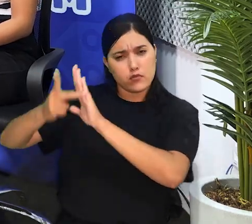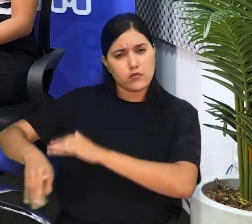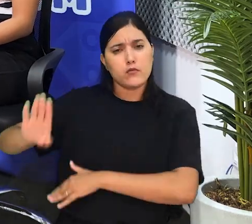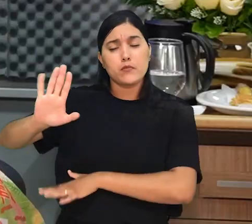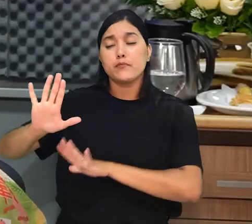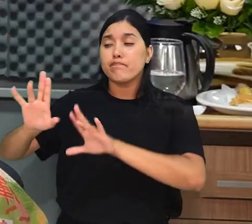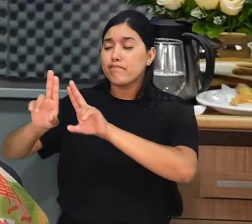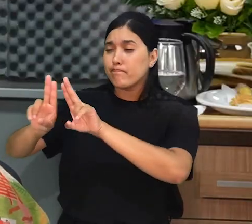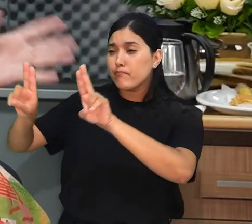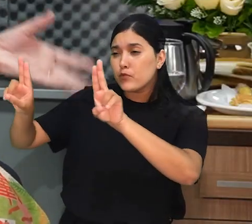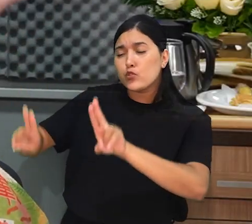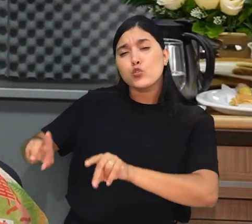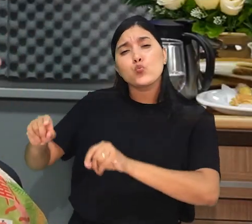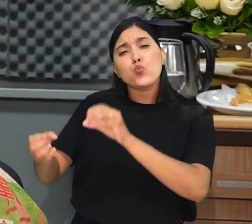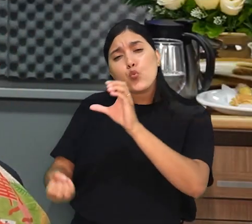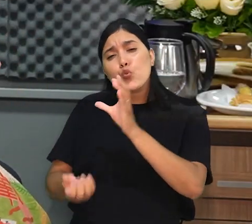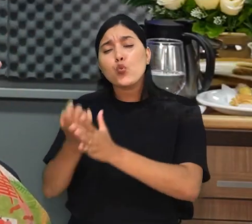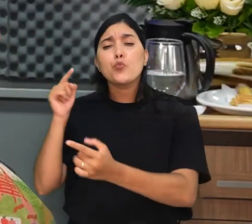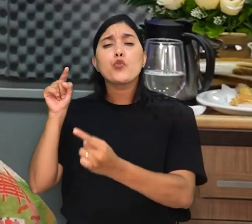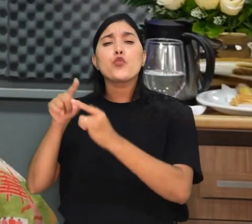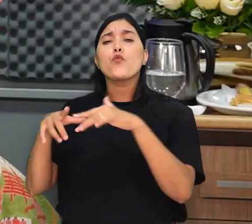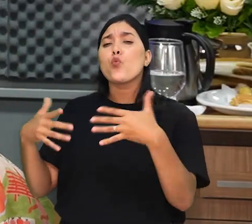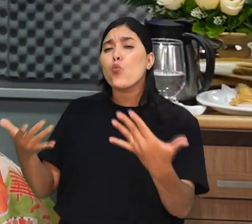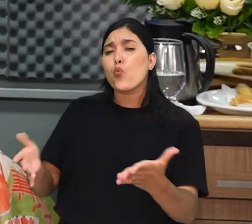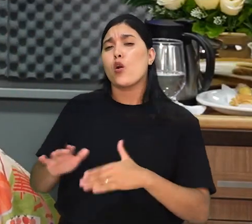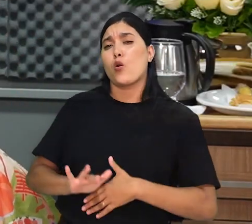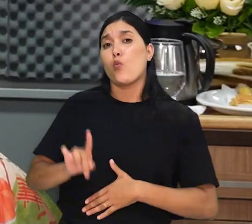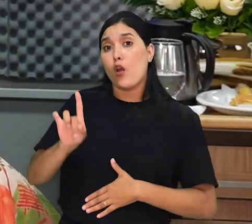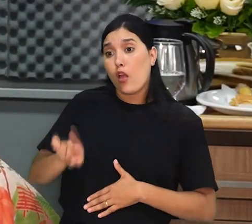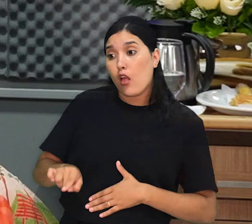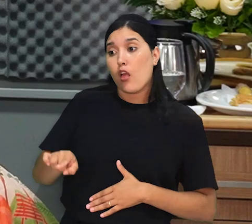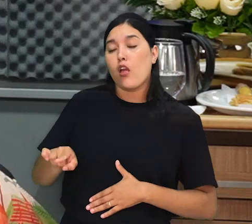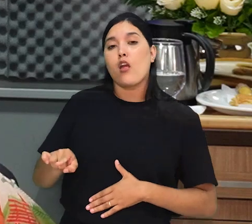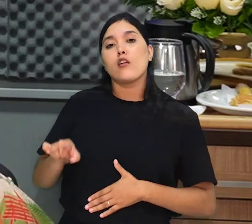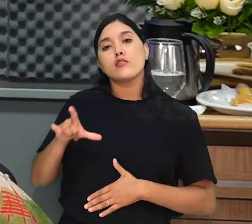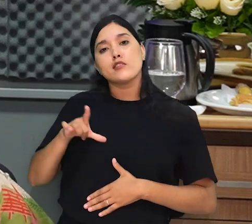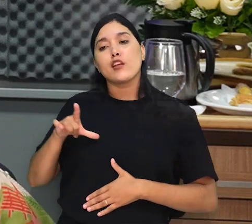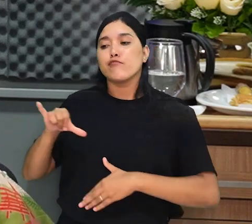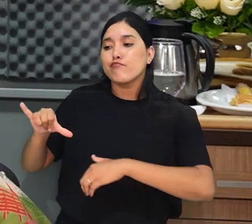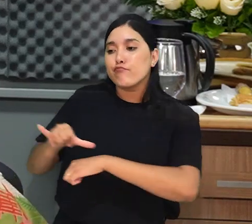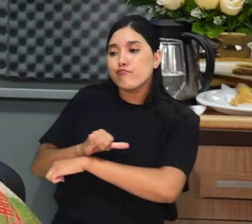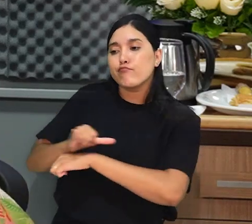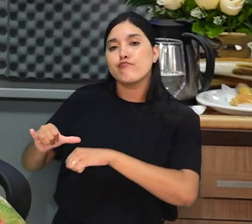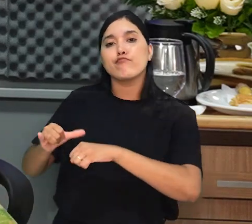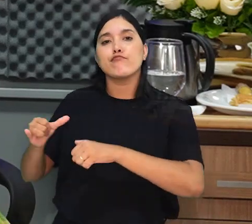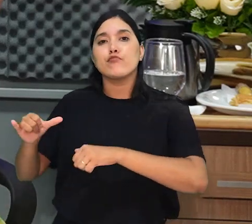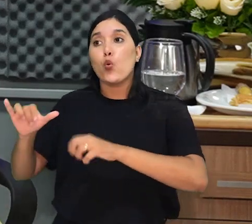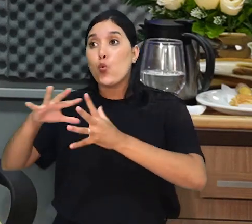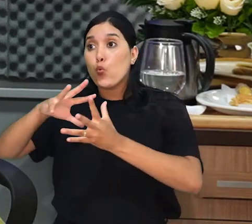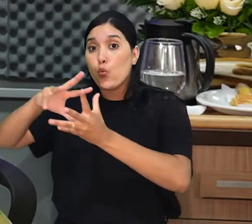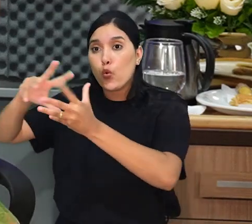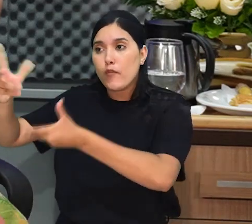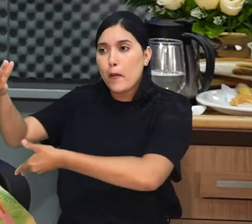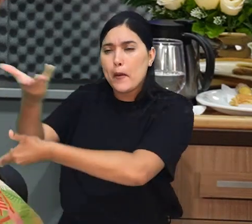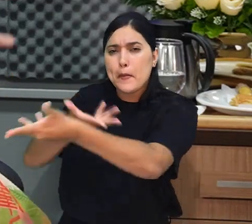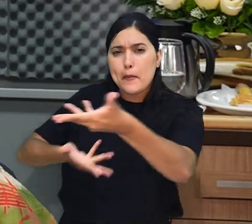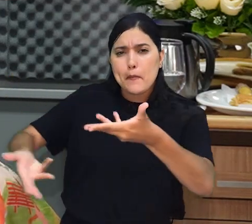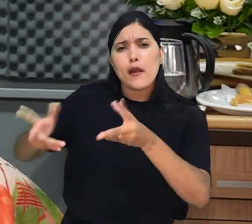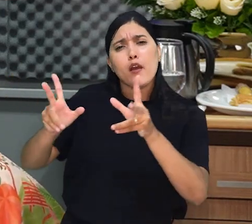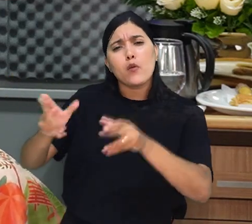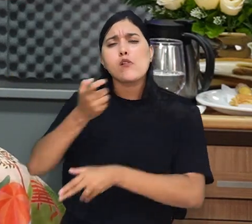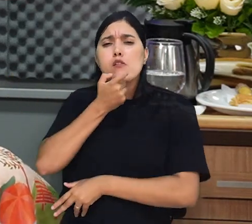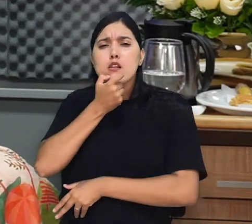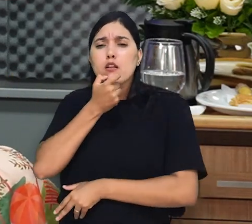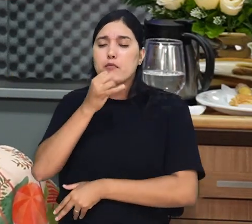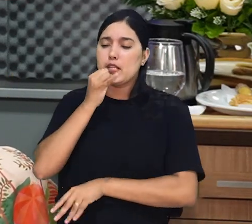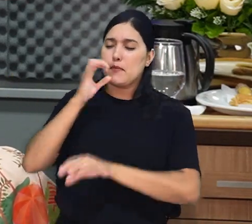Libras ela não é universal, né? Ela é nossa língua brasileira. Mas o gestuno ele foi criado com a intenção de quê? De ser uma língua universal,